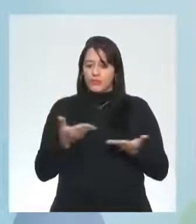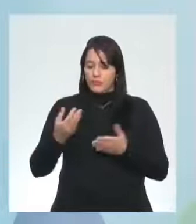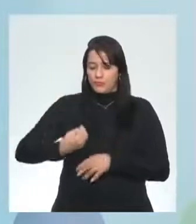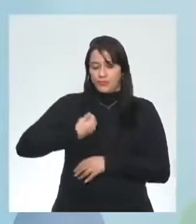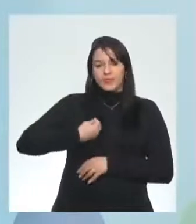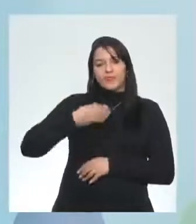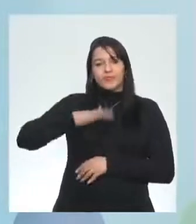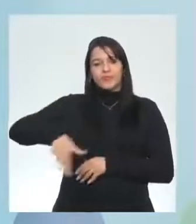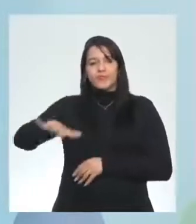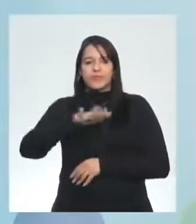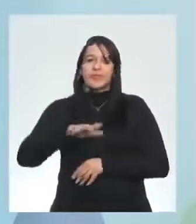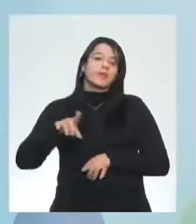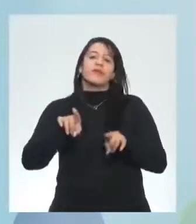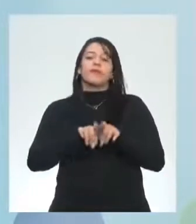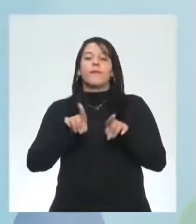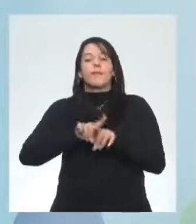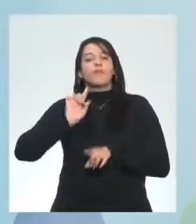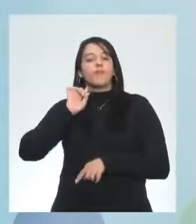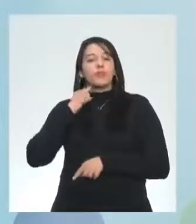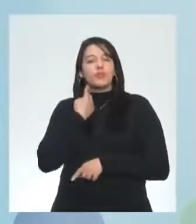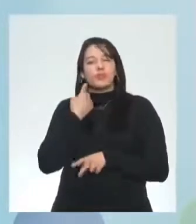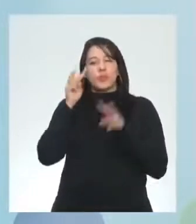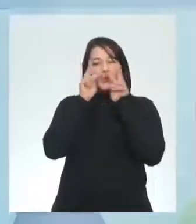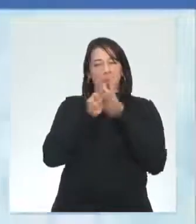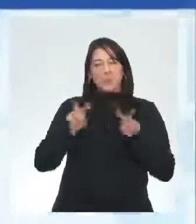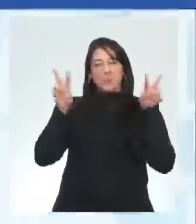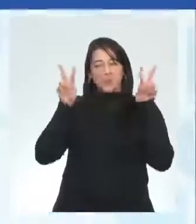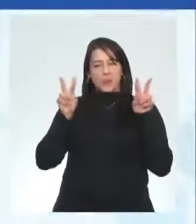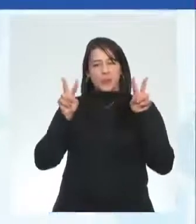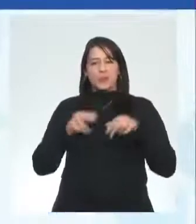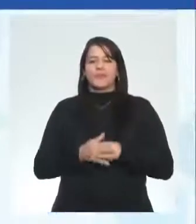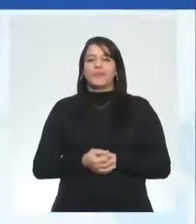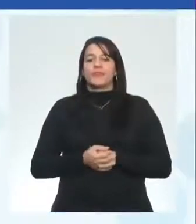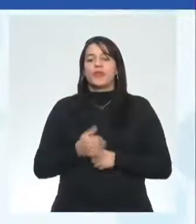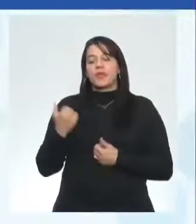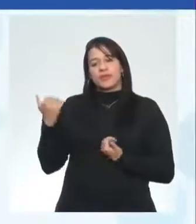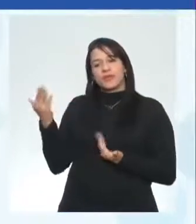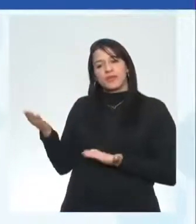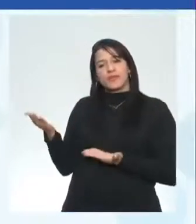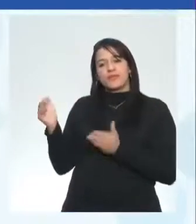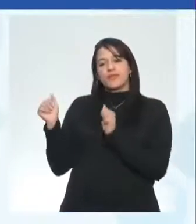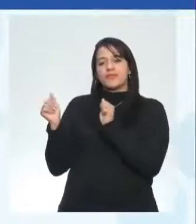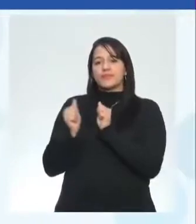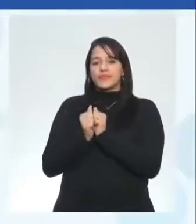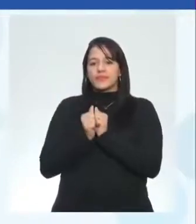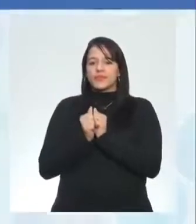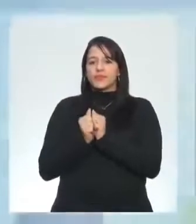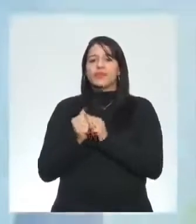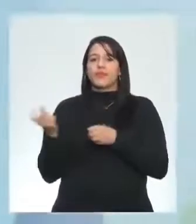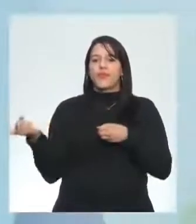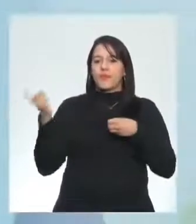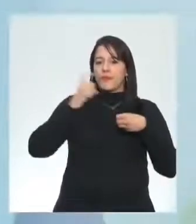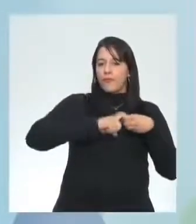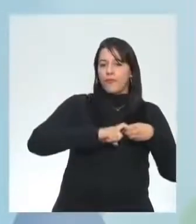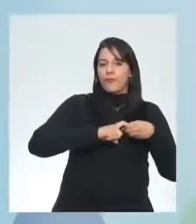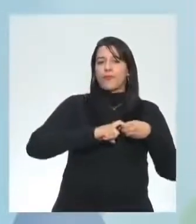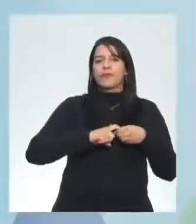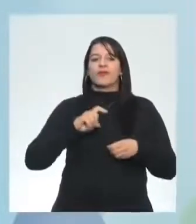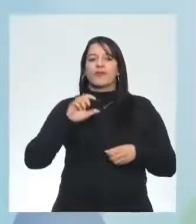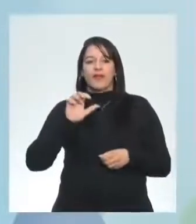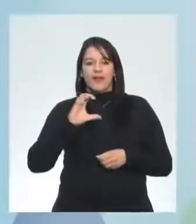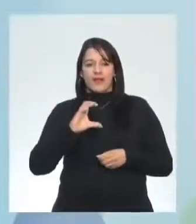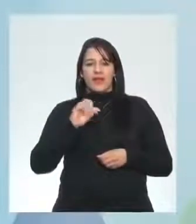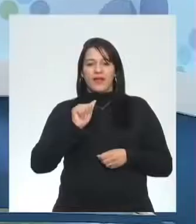vivemos e poluição visual. E aqui do meu lado, estou com ele, que voltou recentemente de